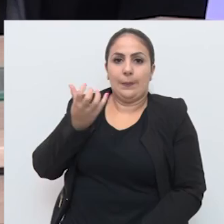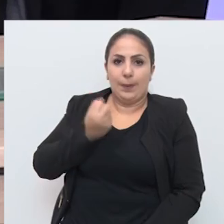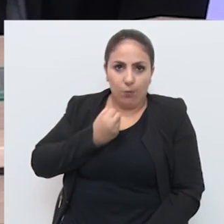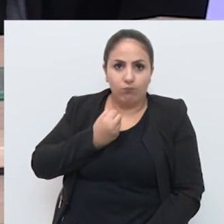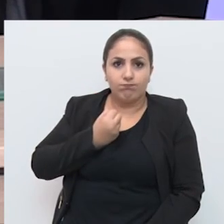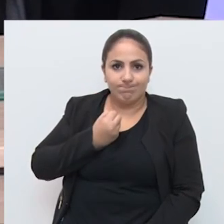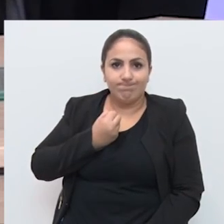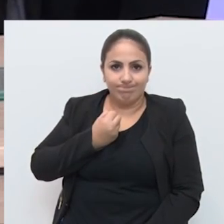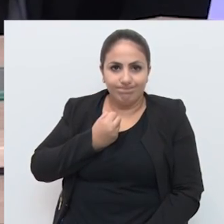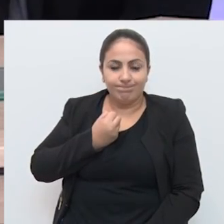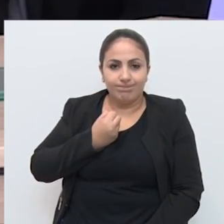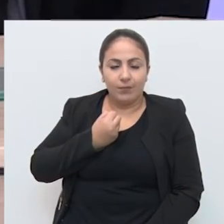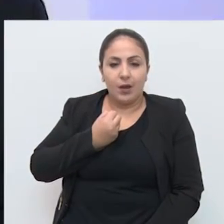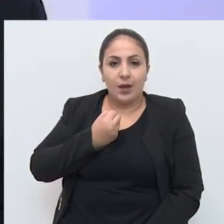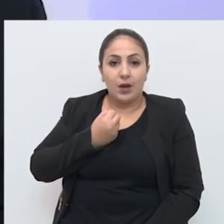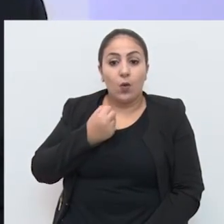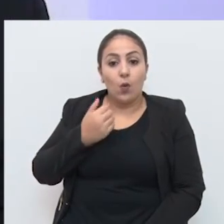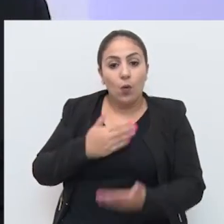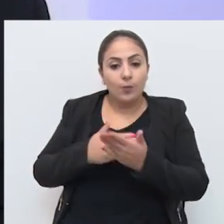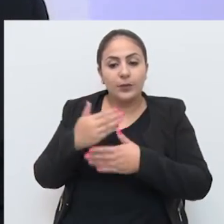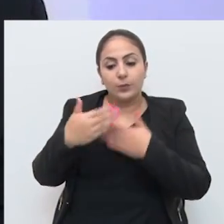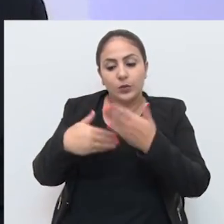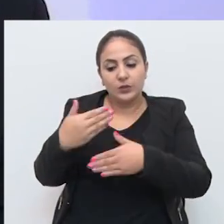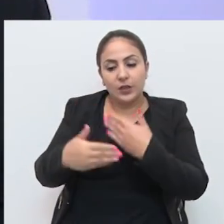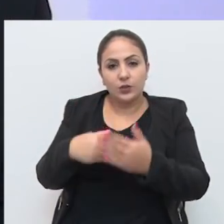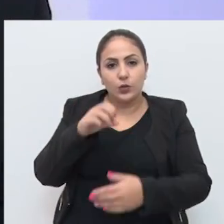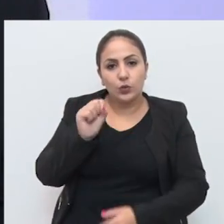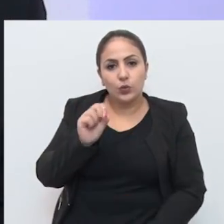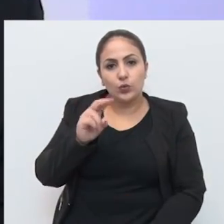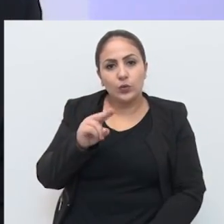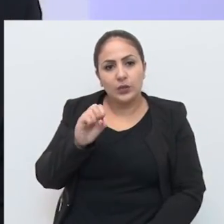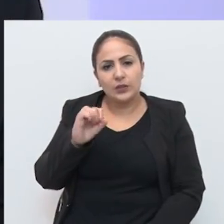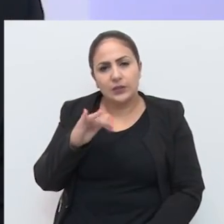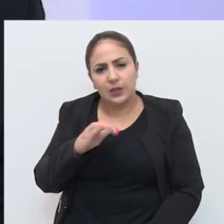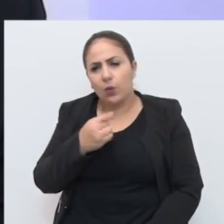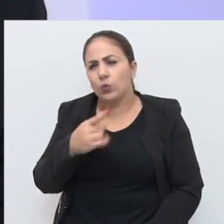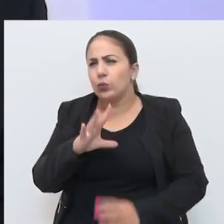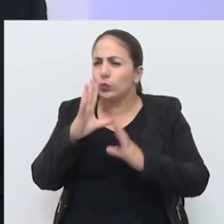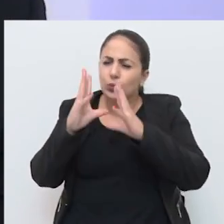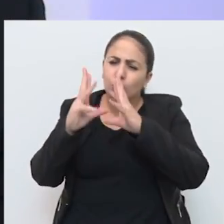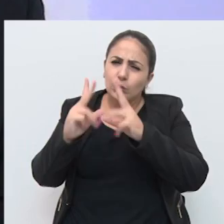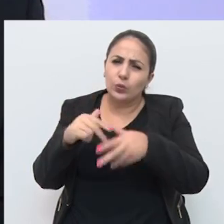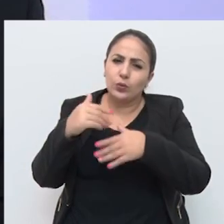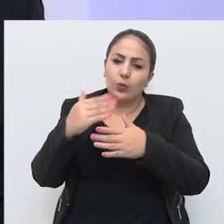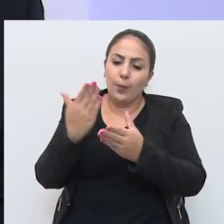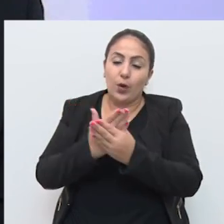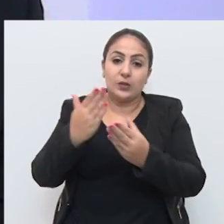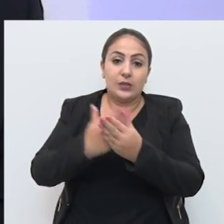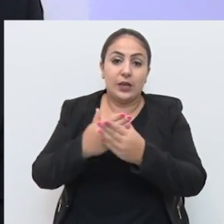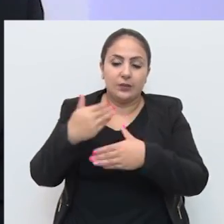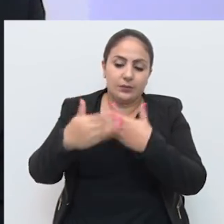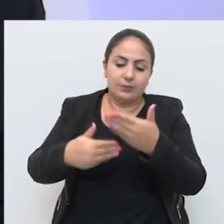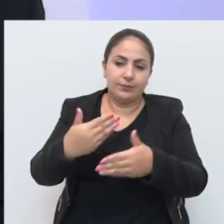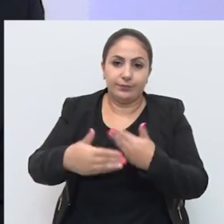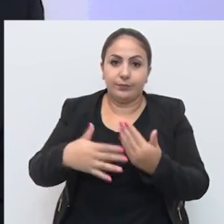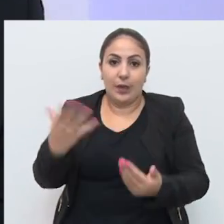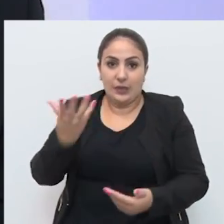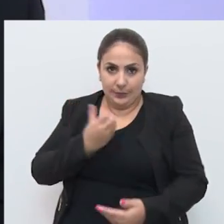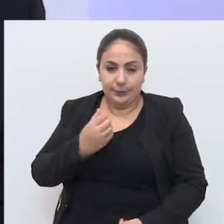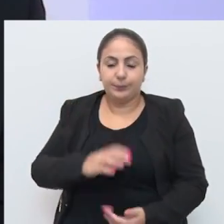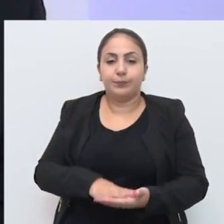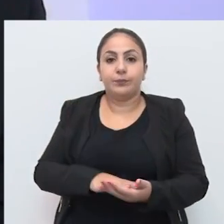enfim, começa o processo de sucessão, abertura de inventário, enfim. E é criada uma